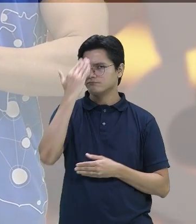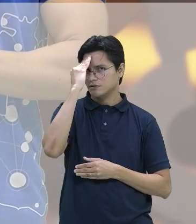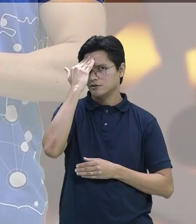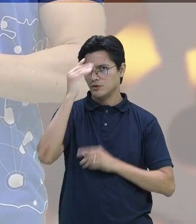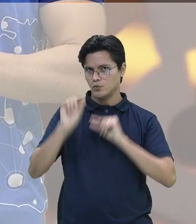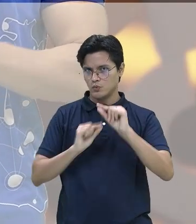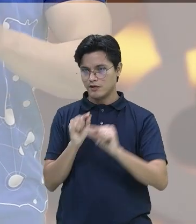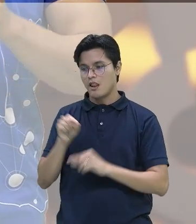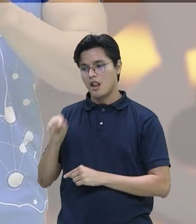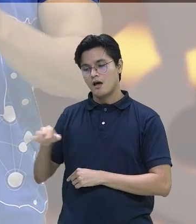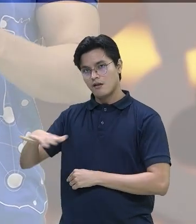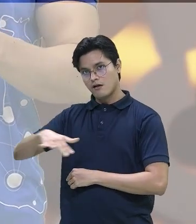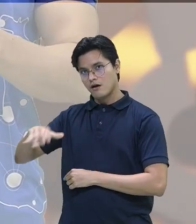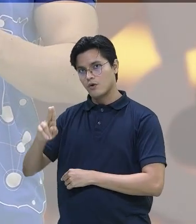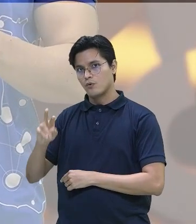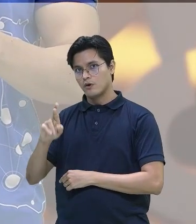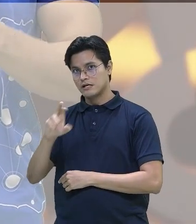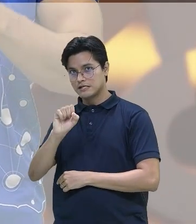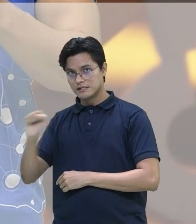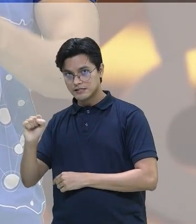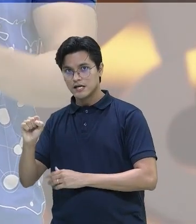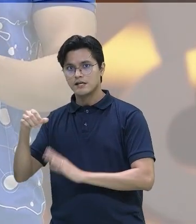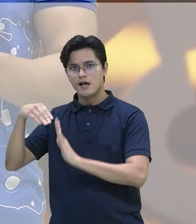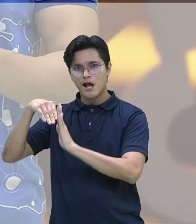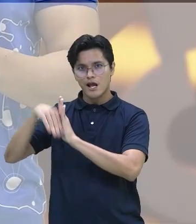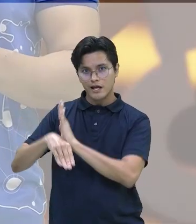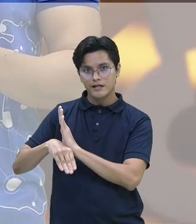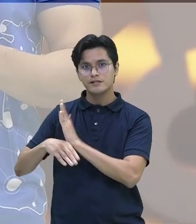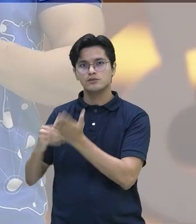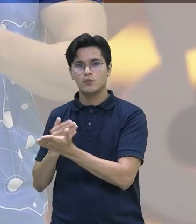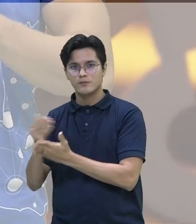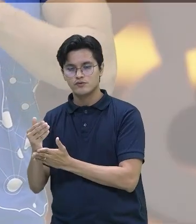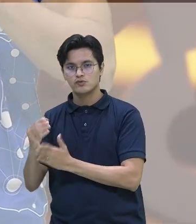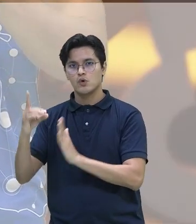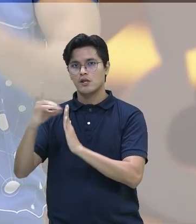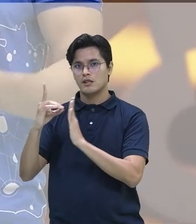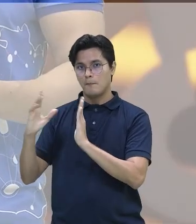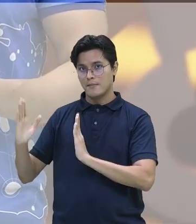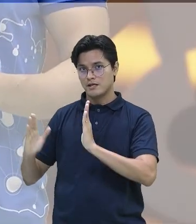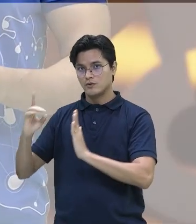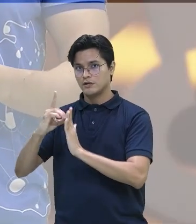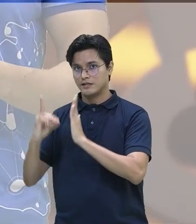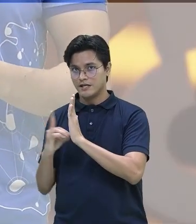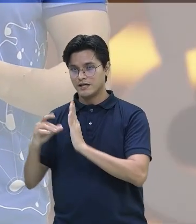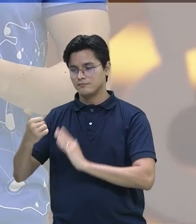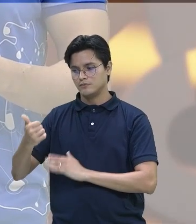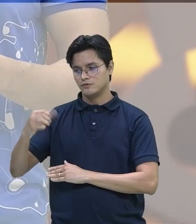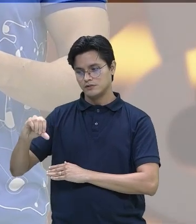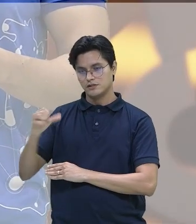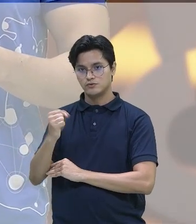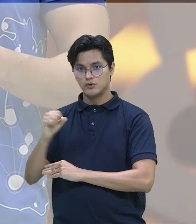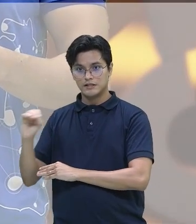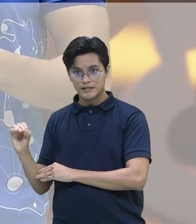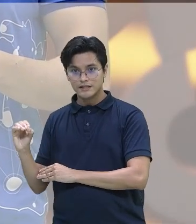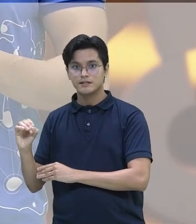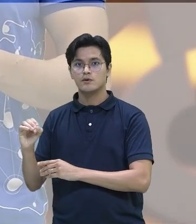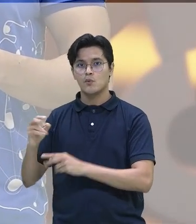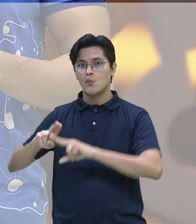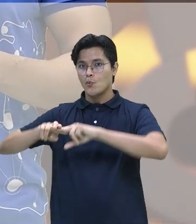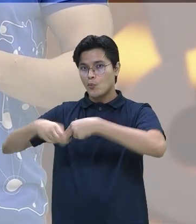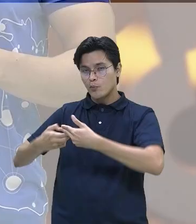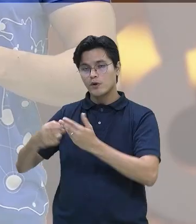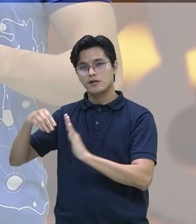na União Soviética começa na década de 80 e por questões econômicas. Eles investiram muito no armamento, na